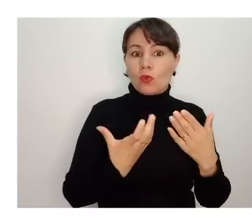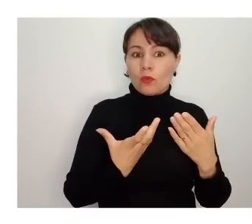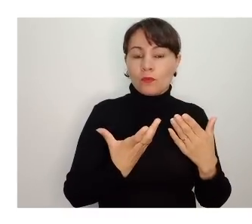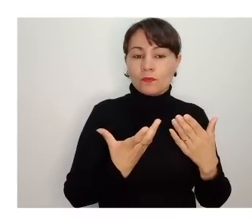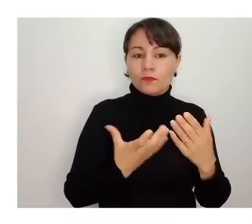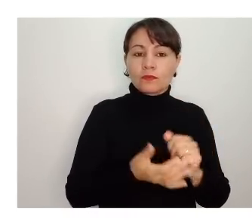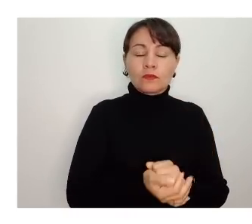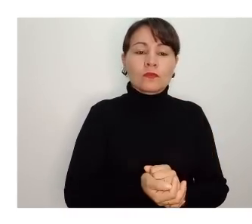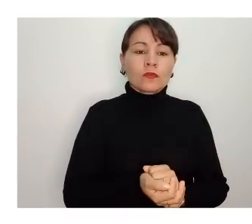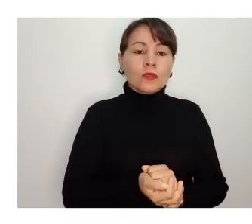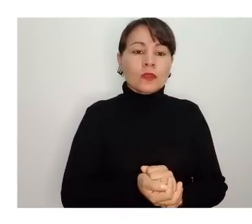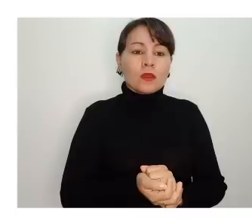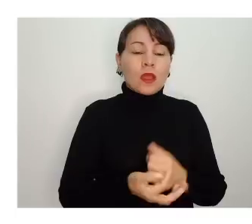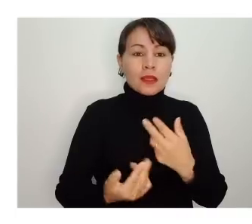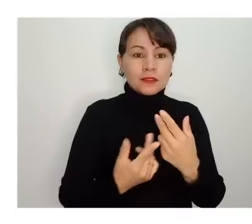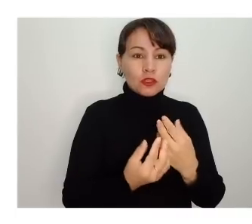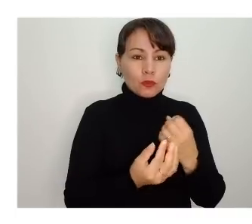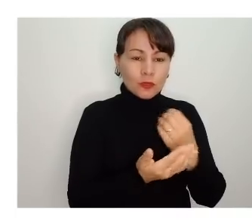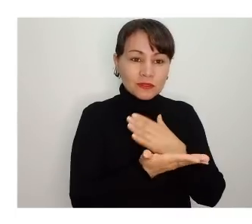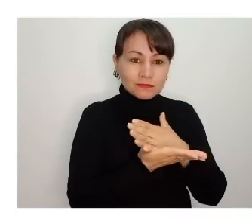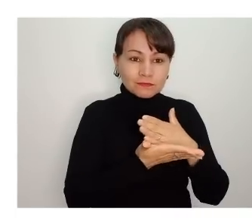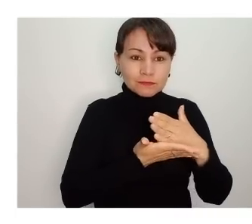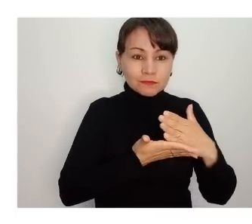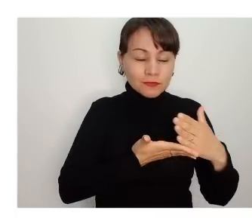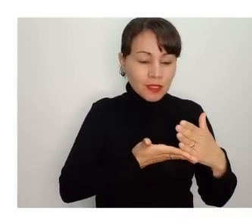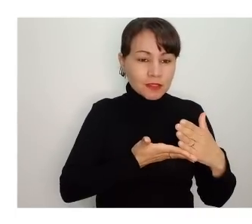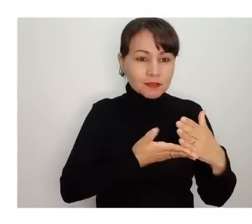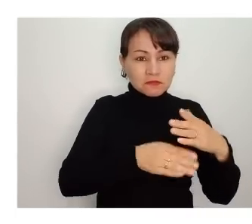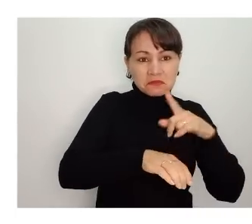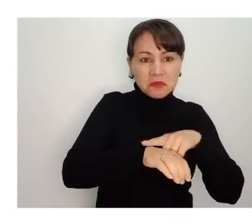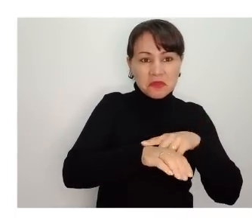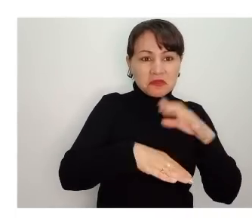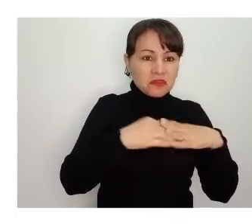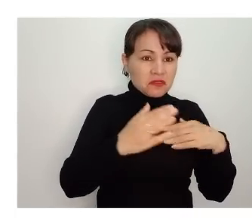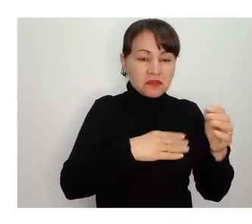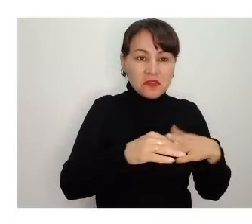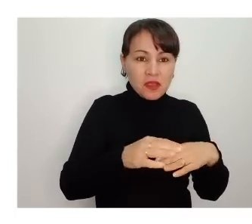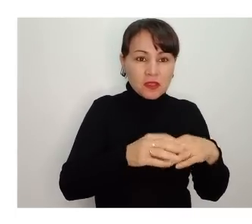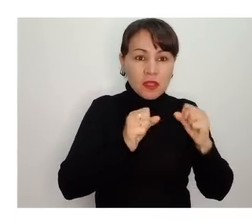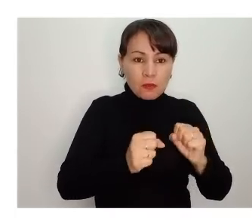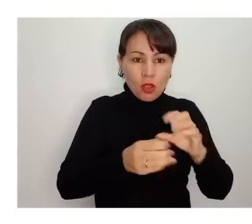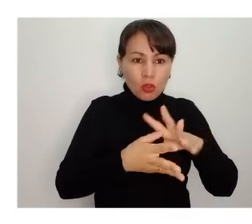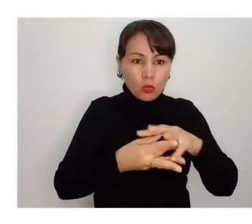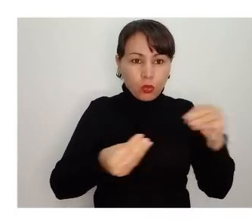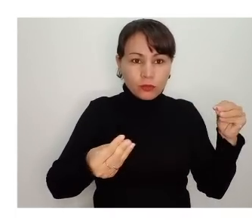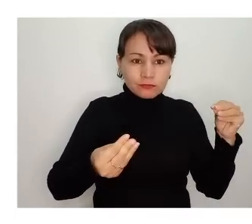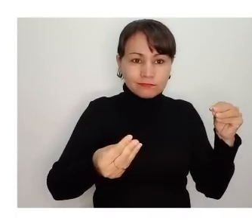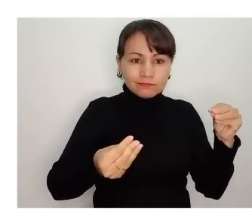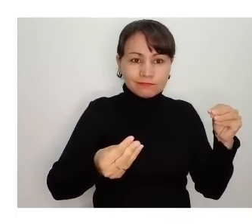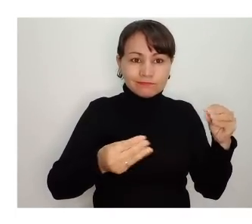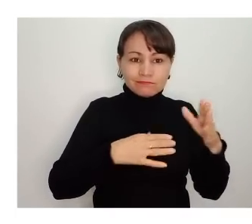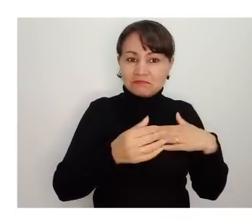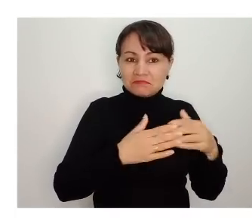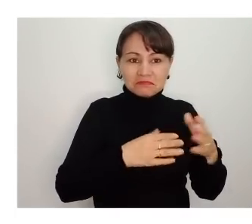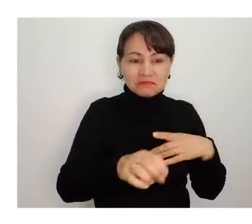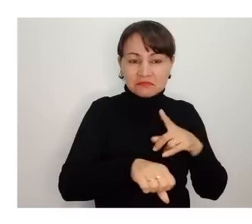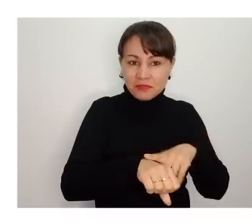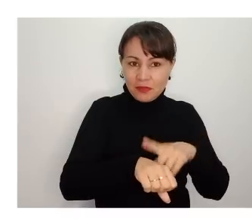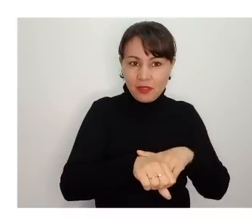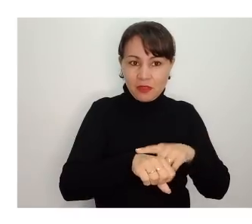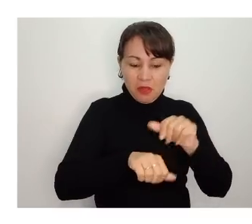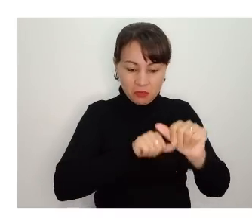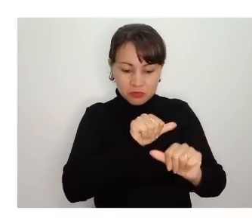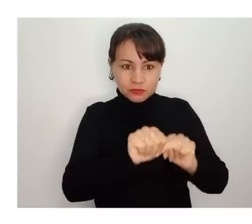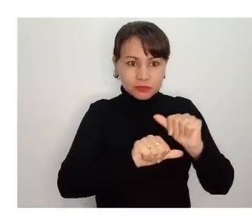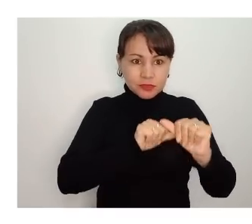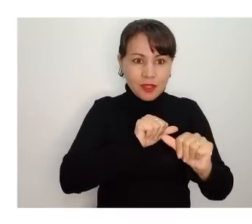maleáveis, ou seja, eles, assim como eles surgem de uma hora para outra, eles também podem desaparecer de uma hora para outra, eles